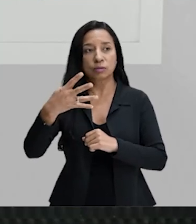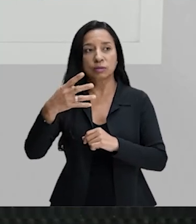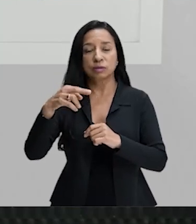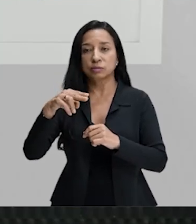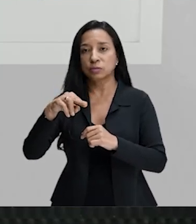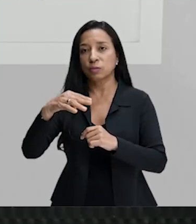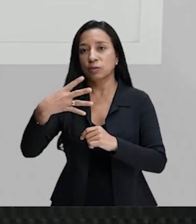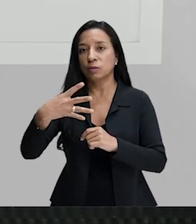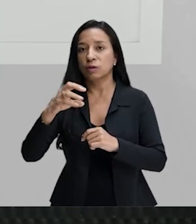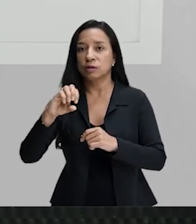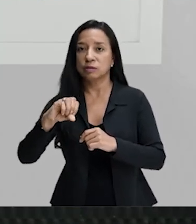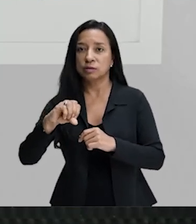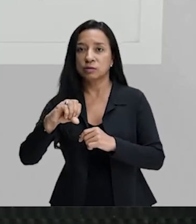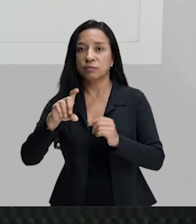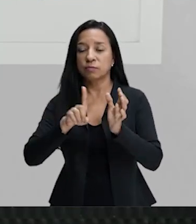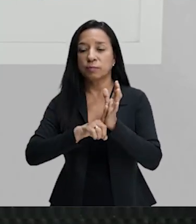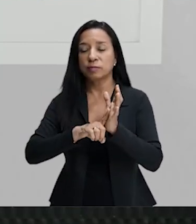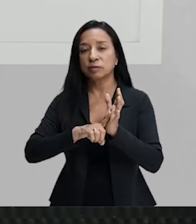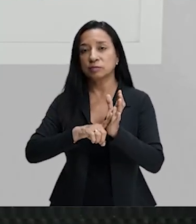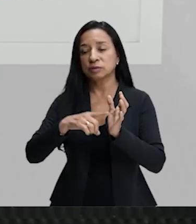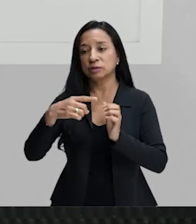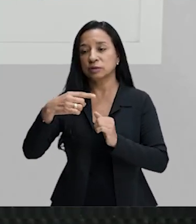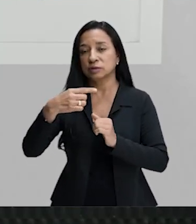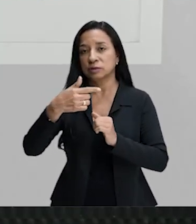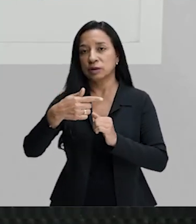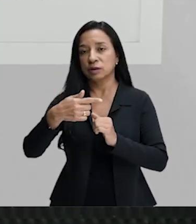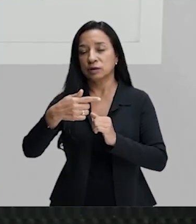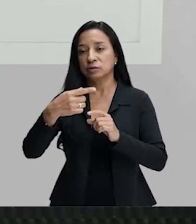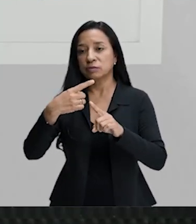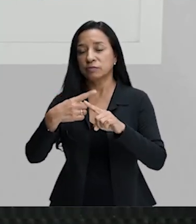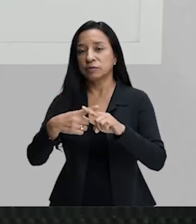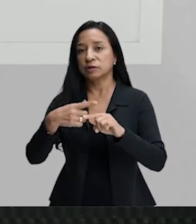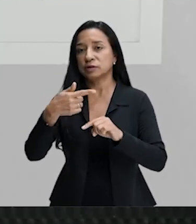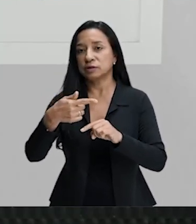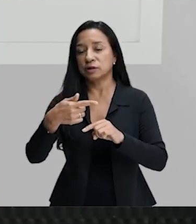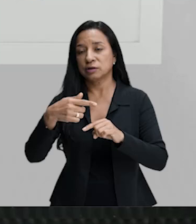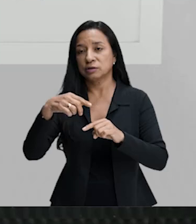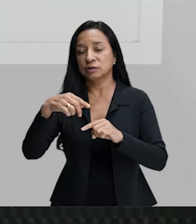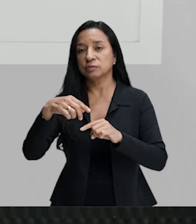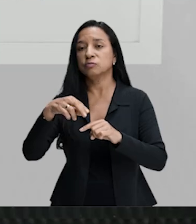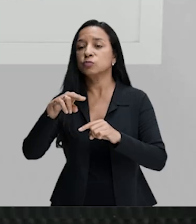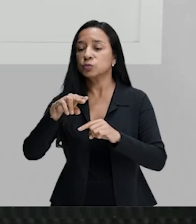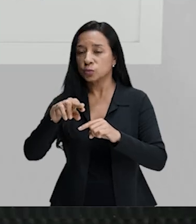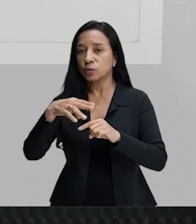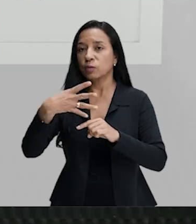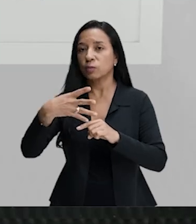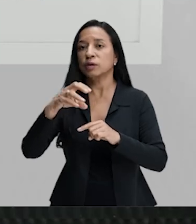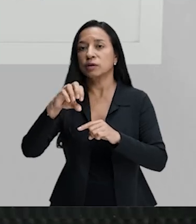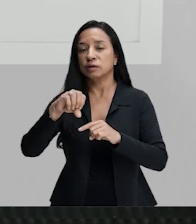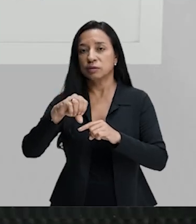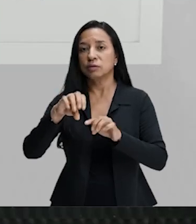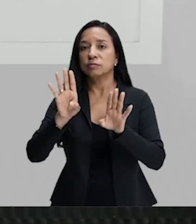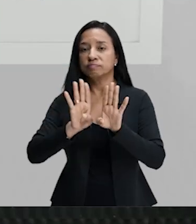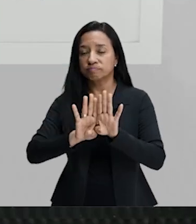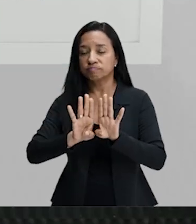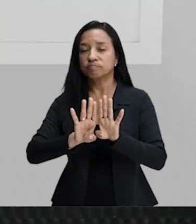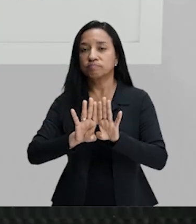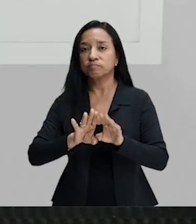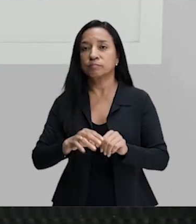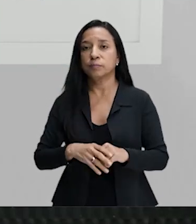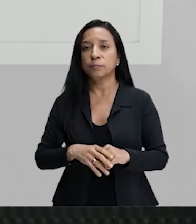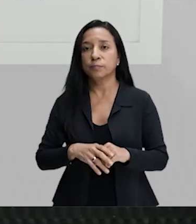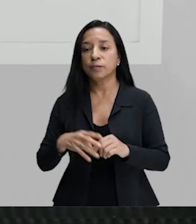49. Menos 7 vezes 7 é 49 também.